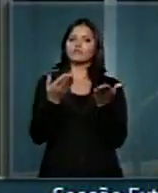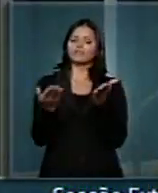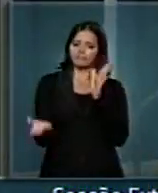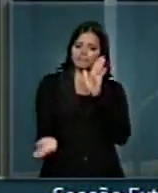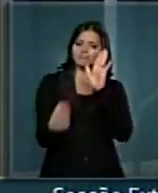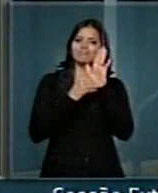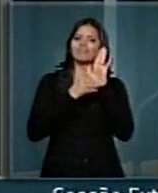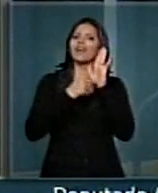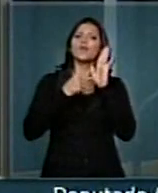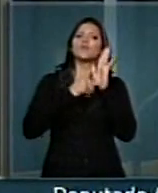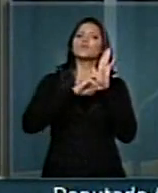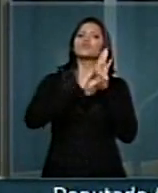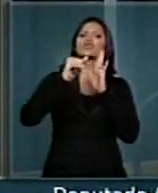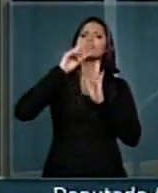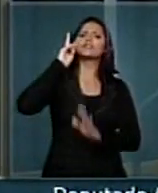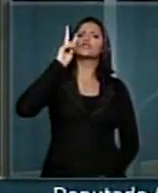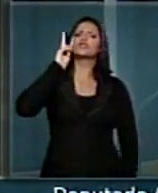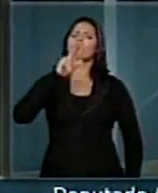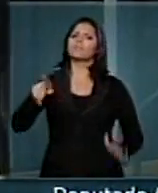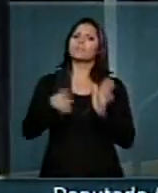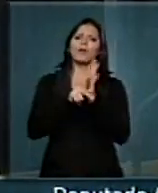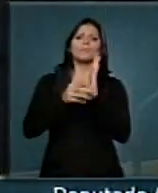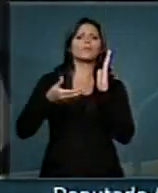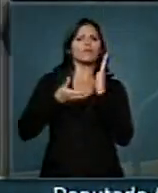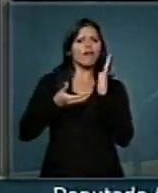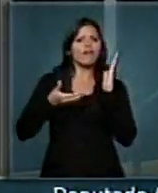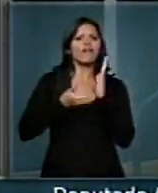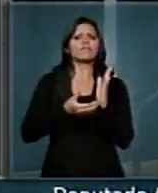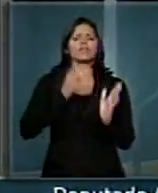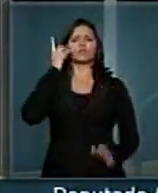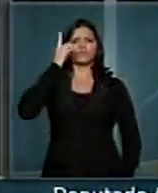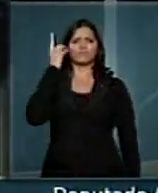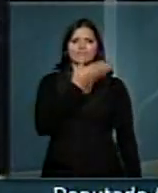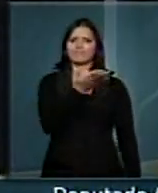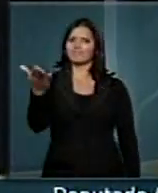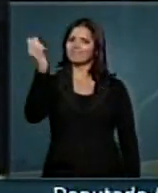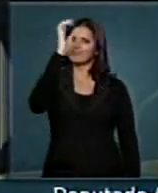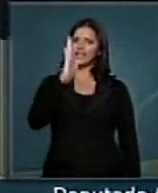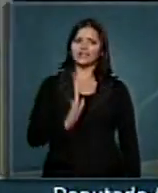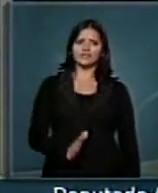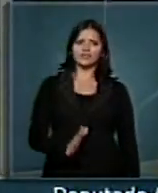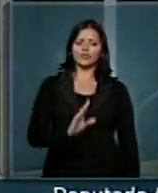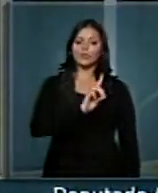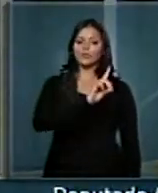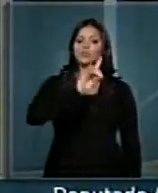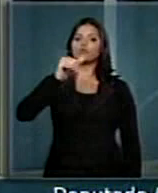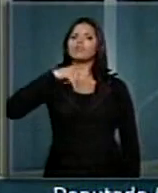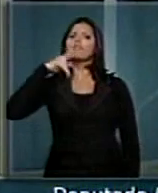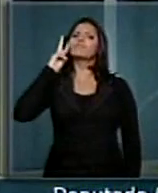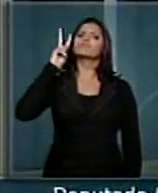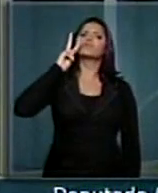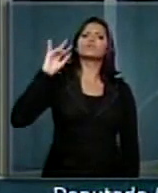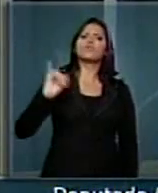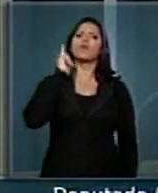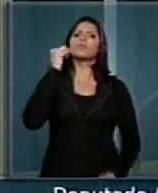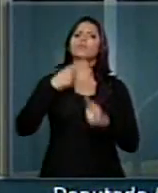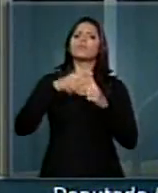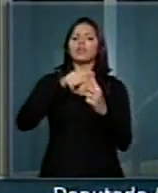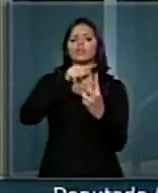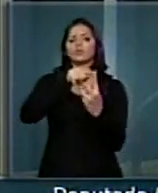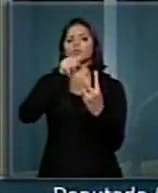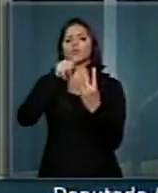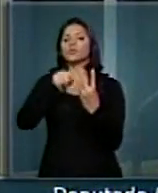história da Câmara dos Deputados do Brasil. E é um dia histórico por dois